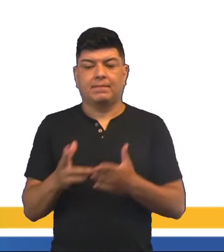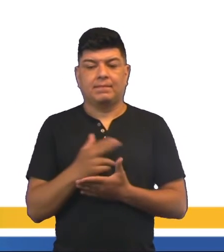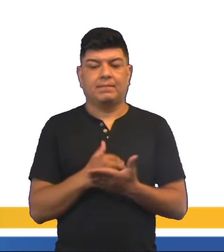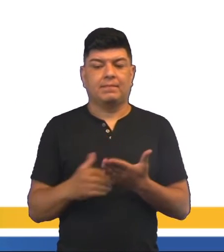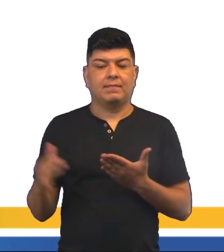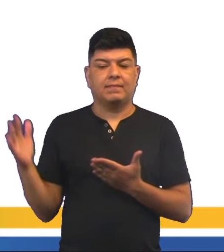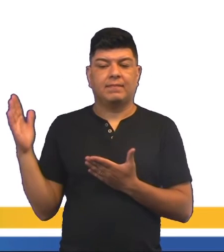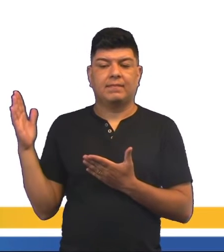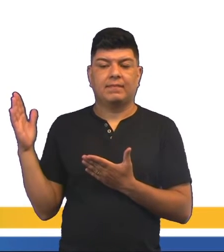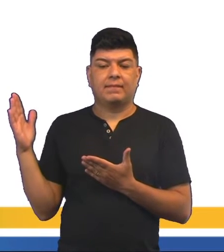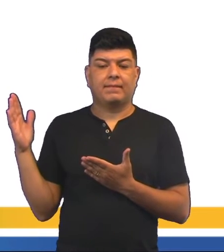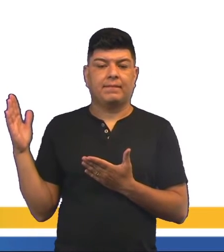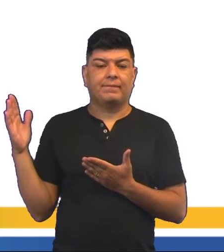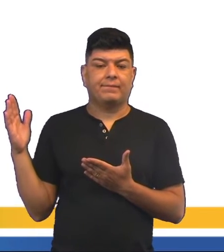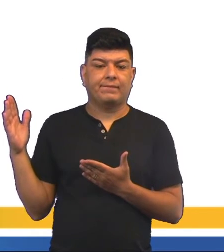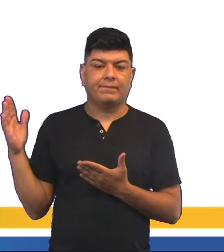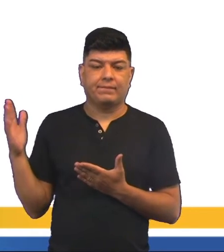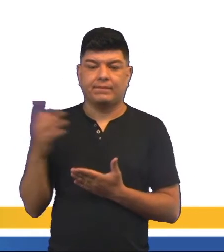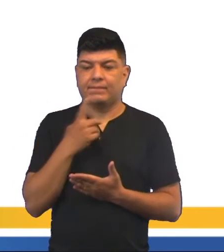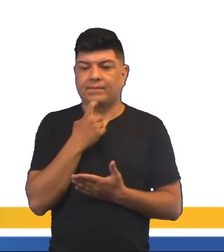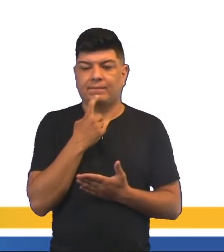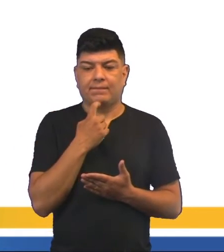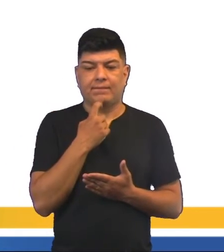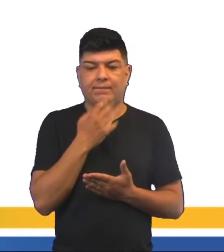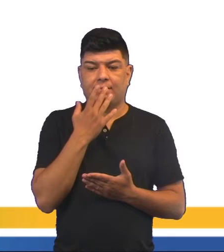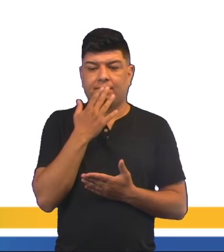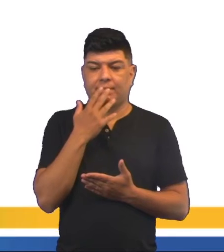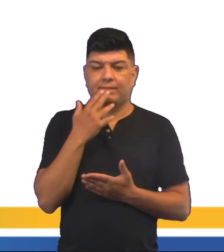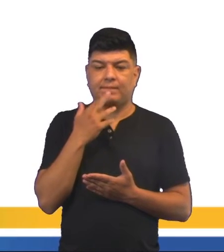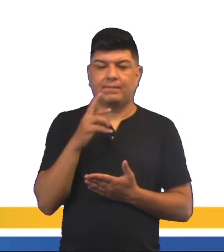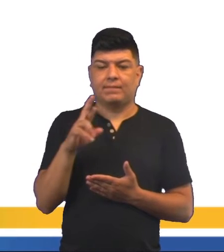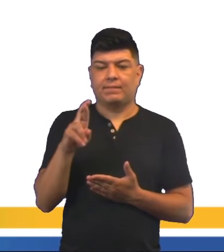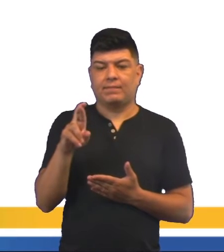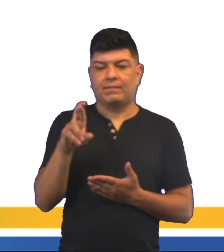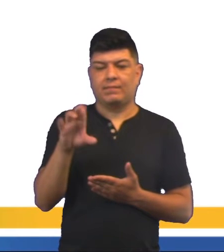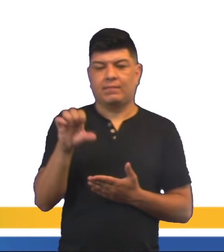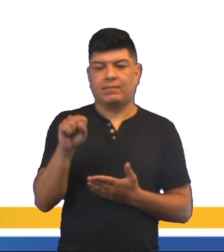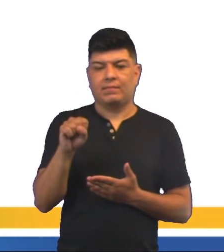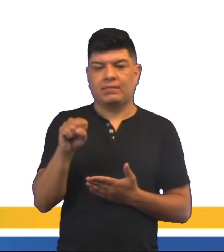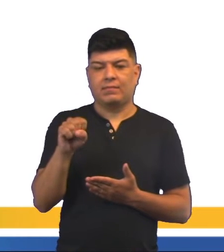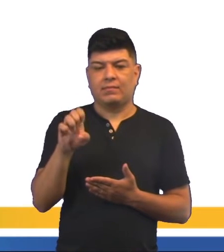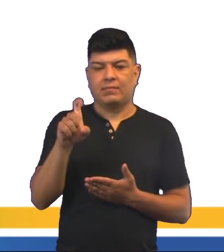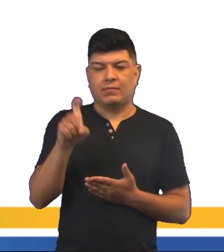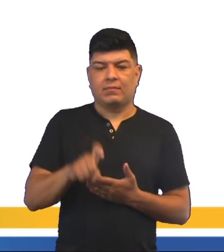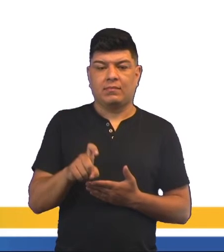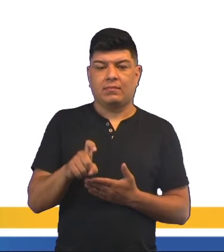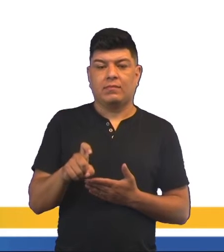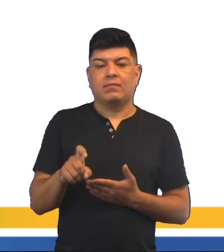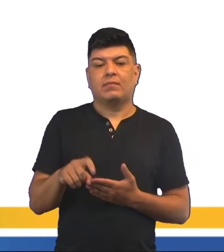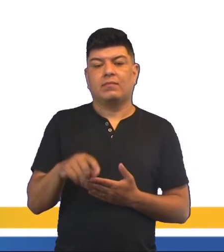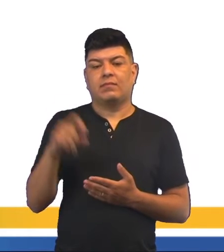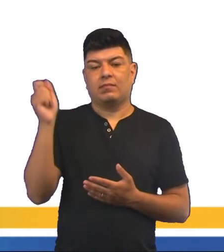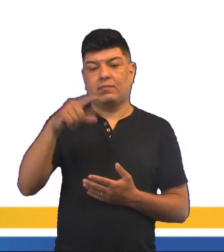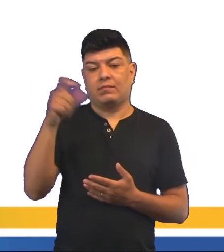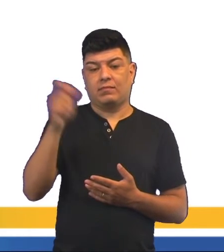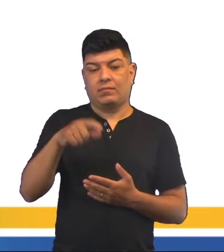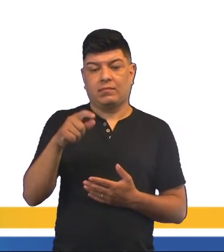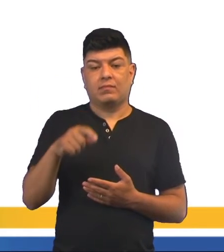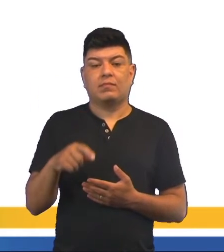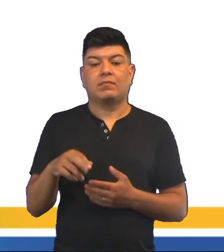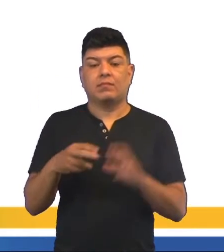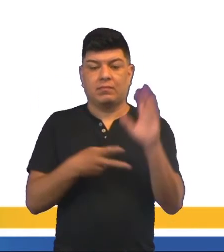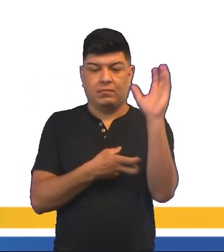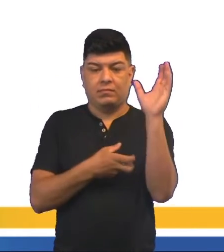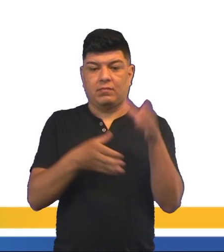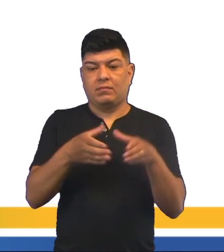né, onde em vermelho estão as RESECs, né, em azul estão aí as reservas de desenvolvimento